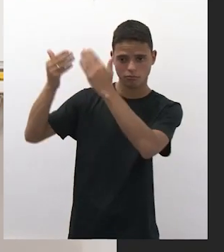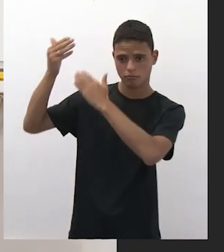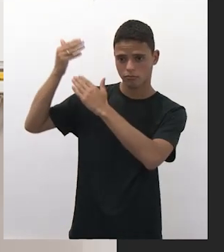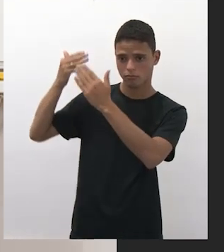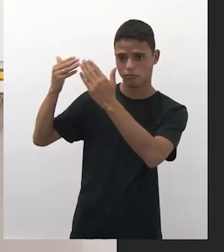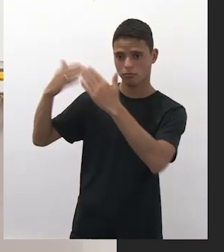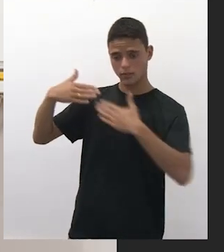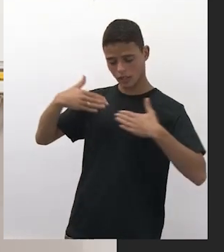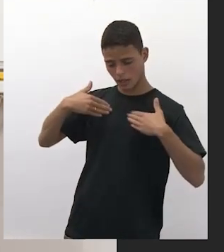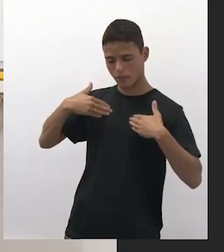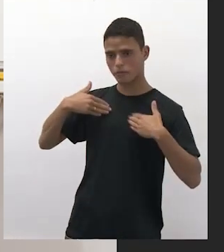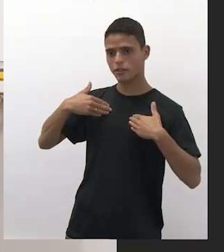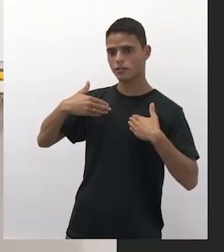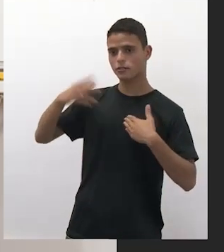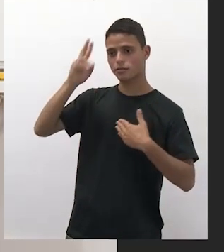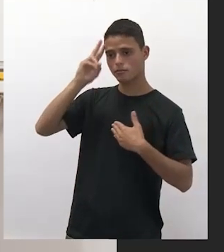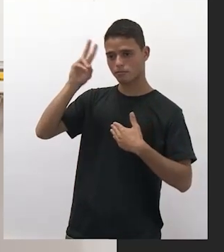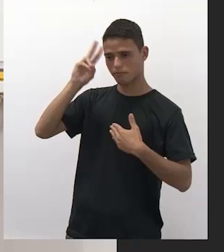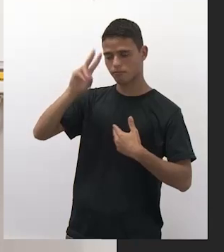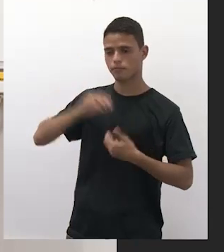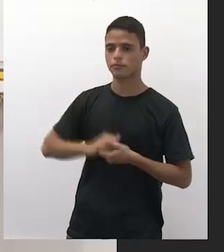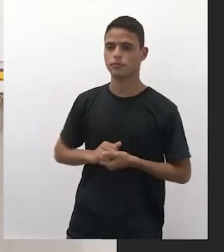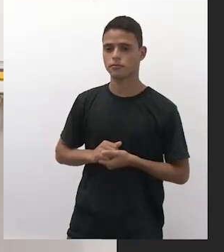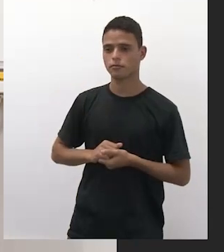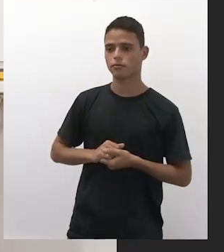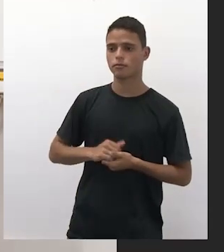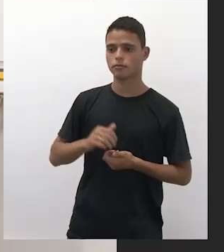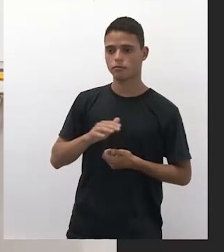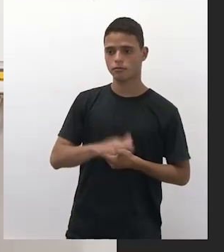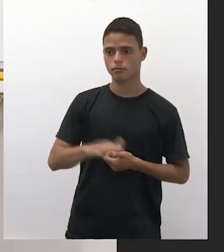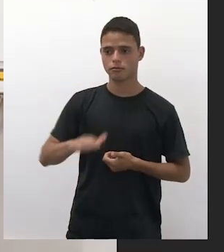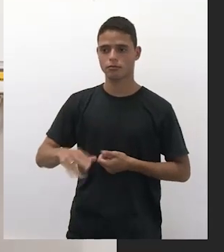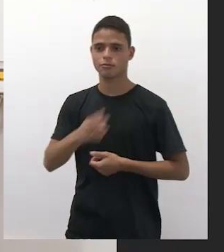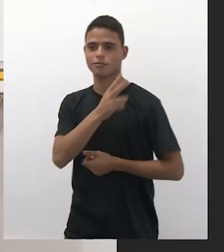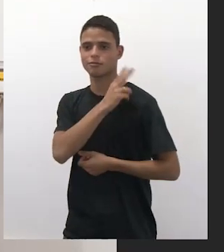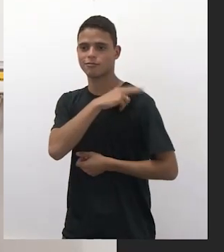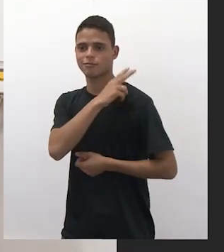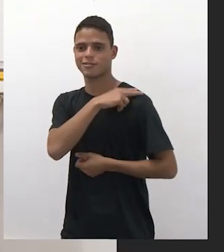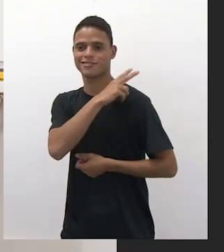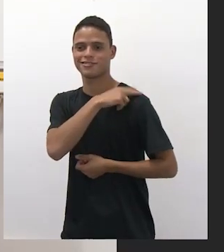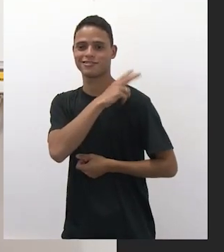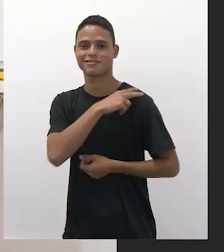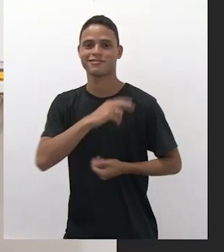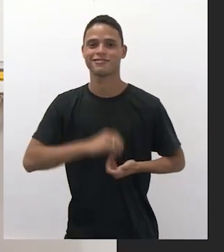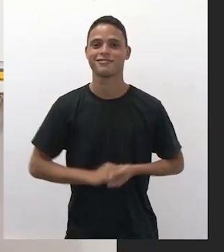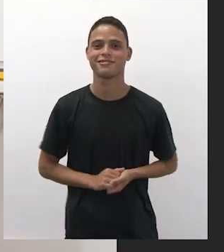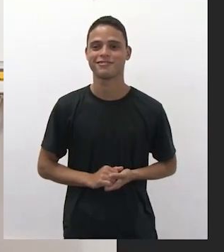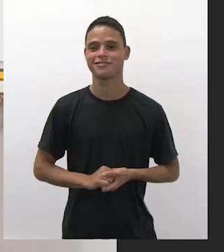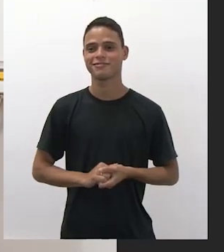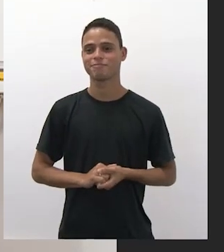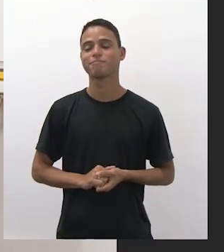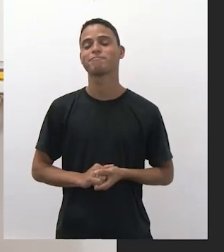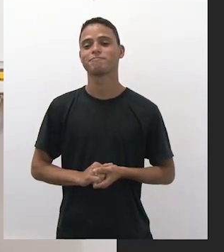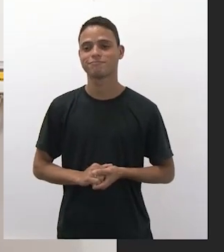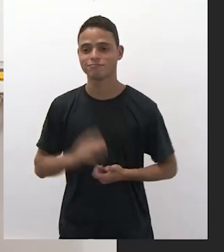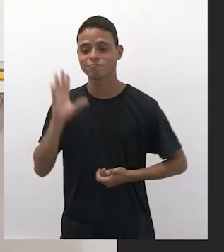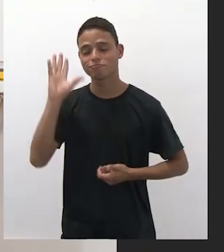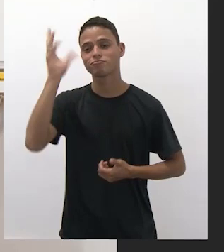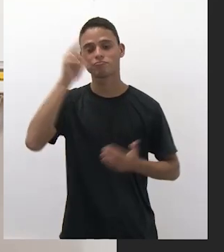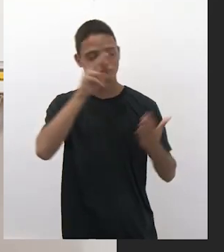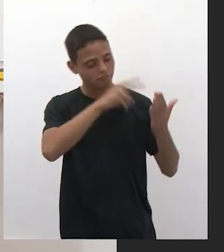minha história, né, de quando eu estava no segundo ano. A gente conseguia